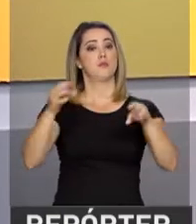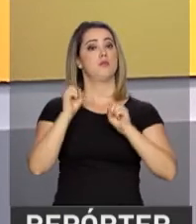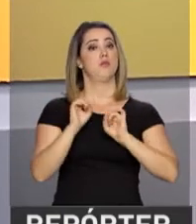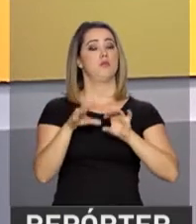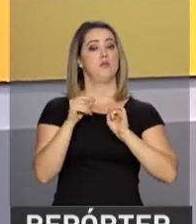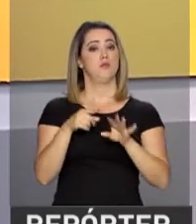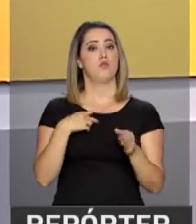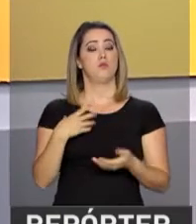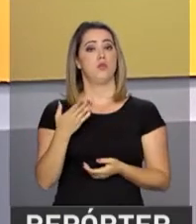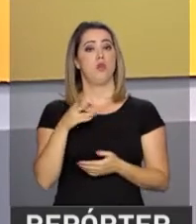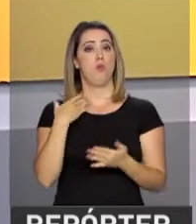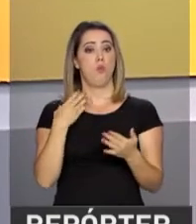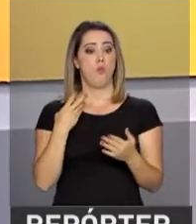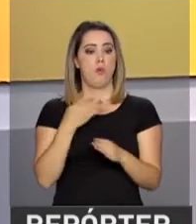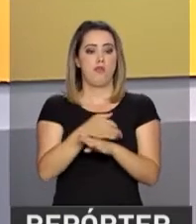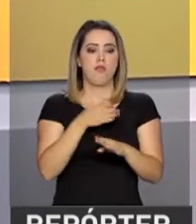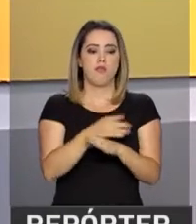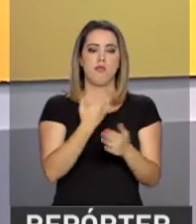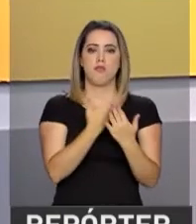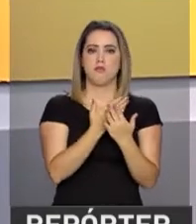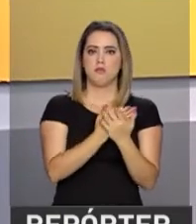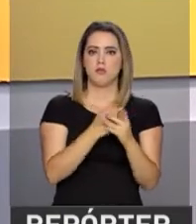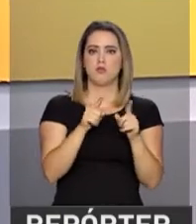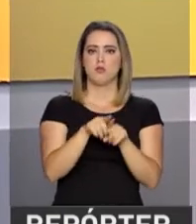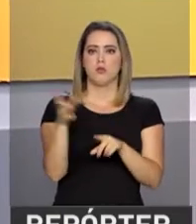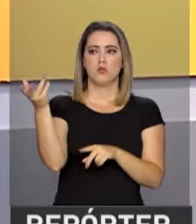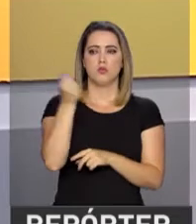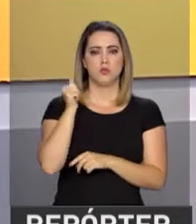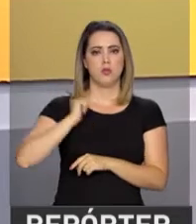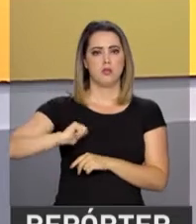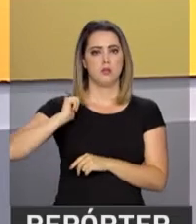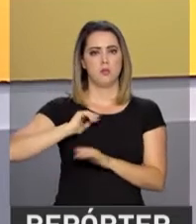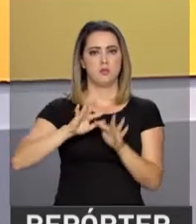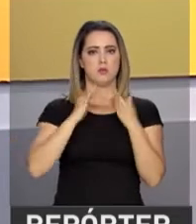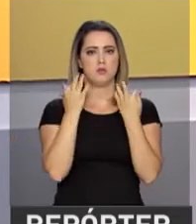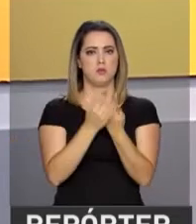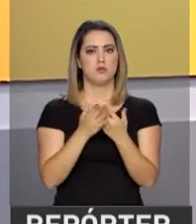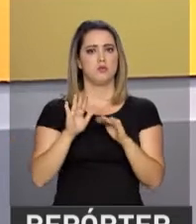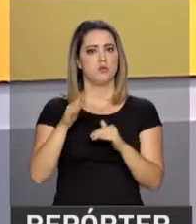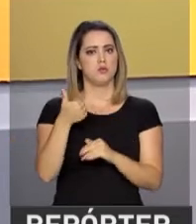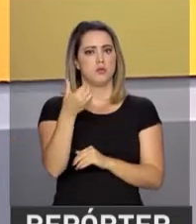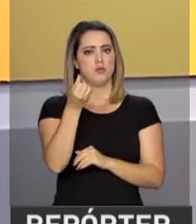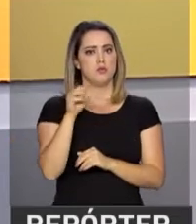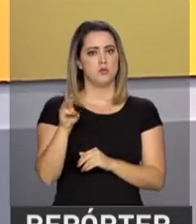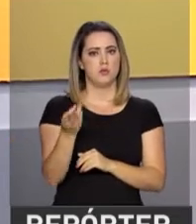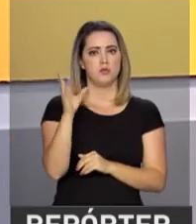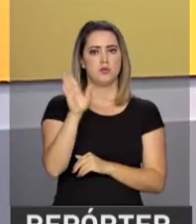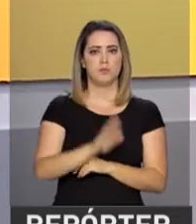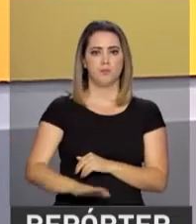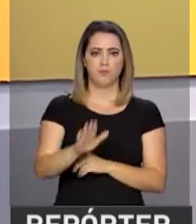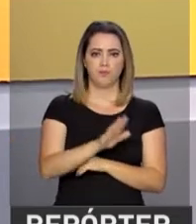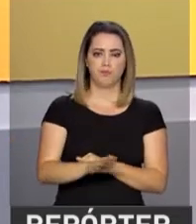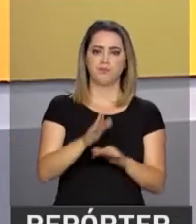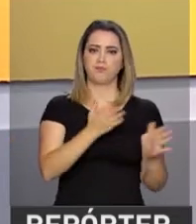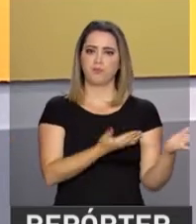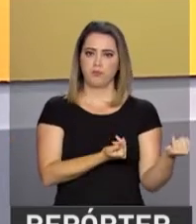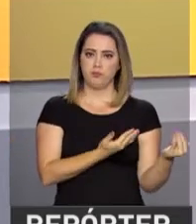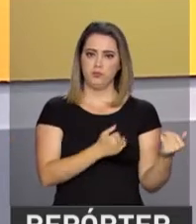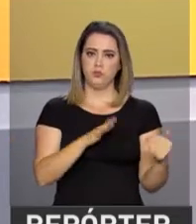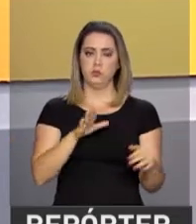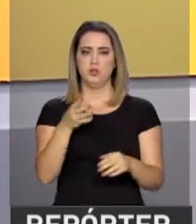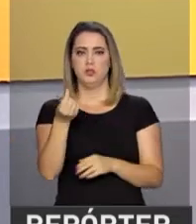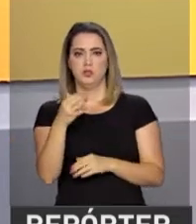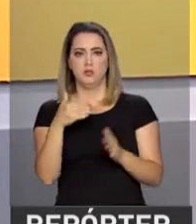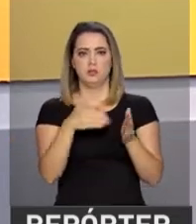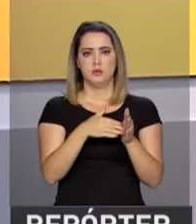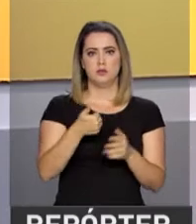Educação. A frequência escolar dos estudantes que são beneficiados pelo Bolsa Família, cerca de 16 milhões de crianças e adolescentes na